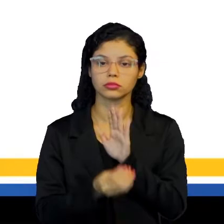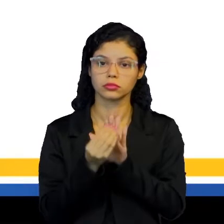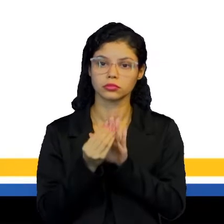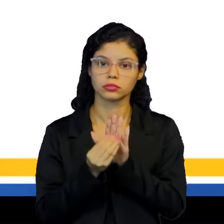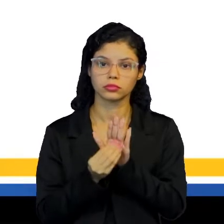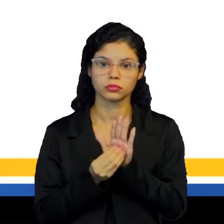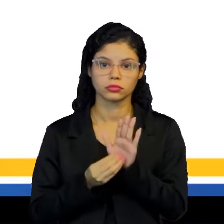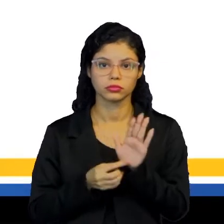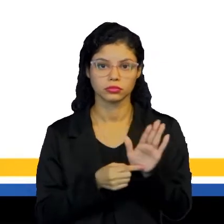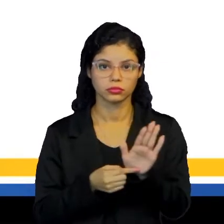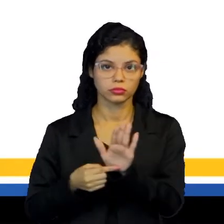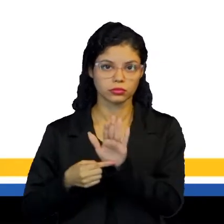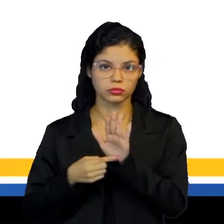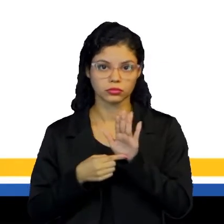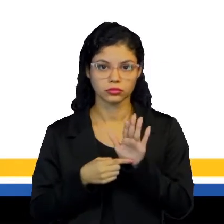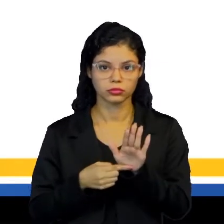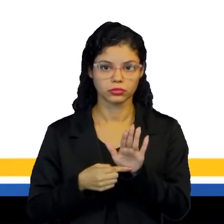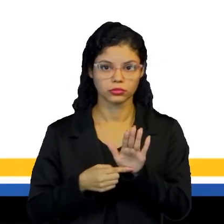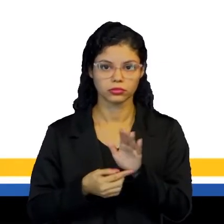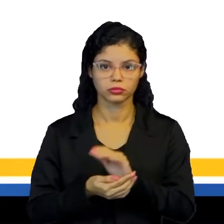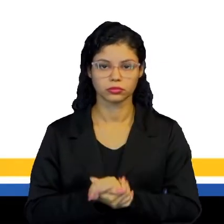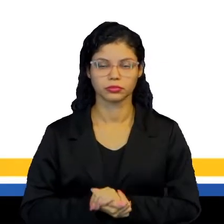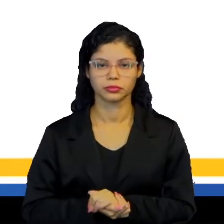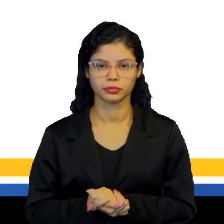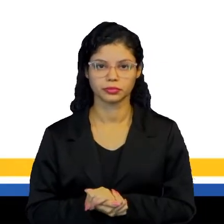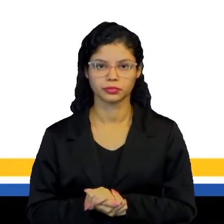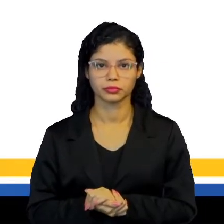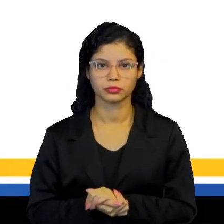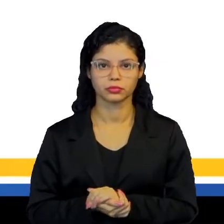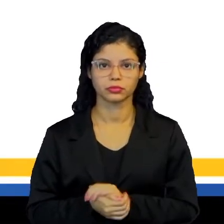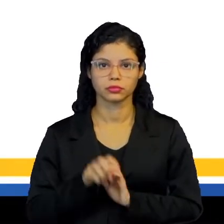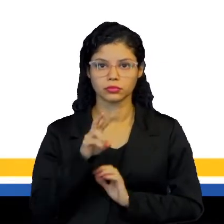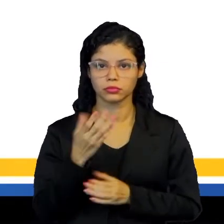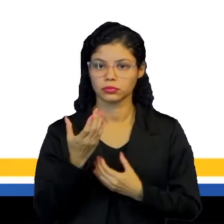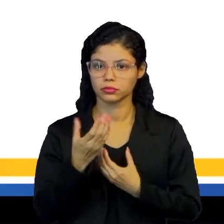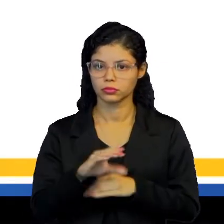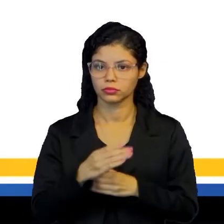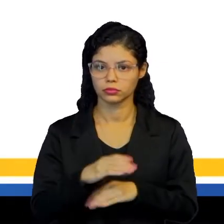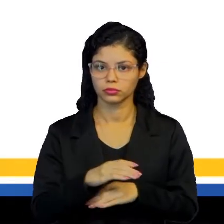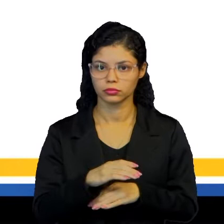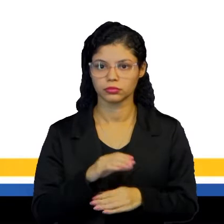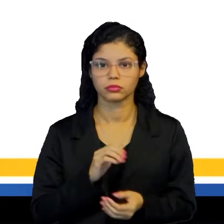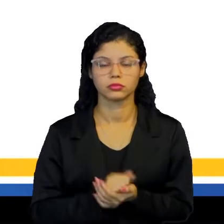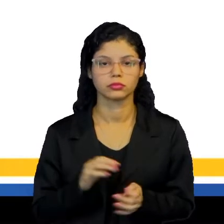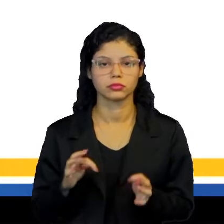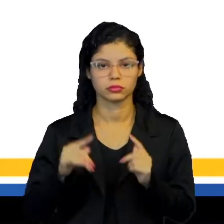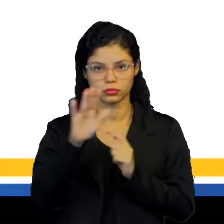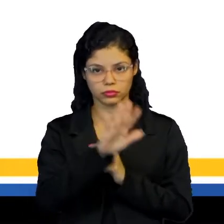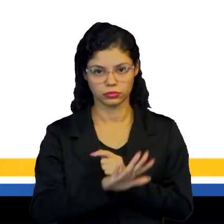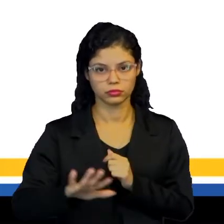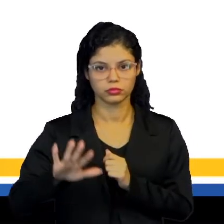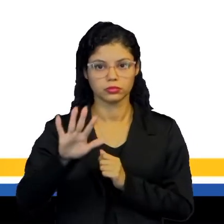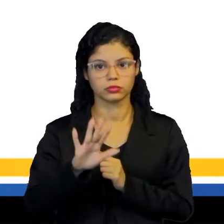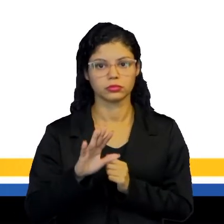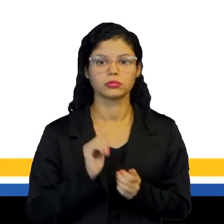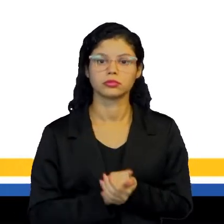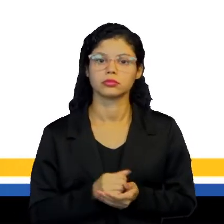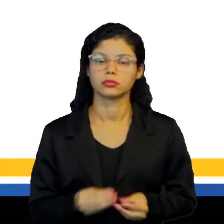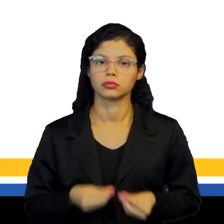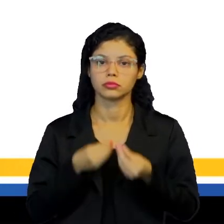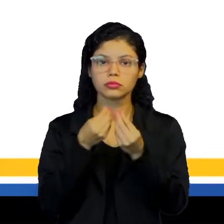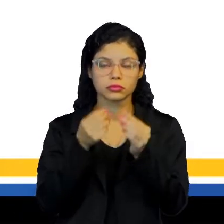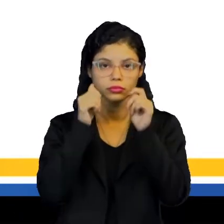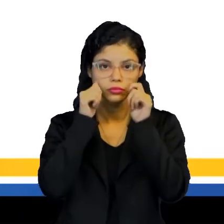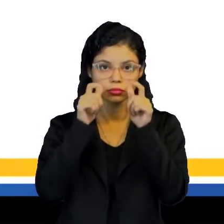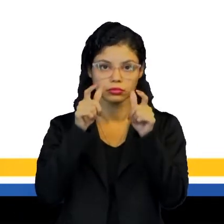que nos rodeiam. Os vestibulares, em geral, vêm dando uma